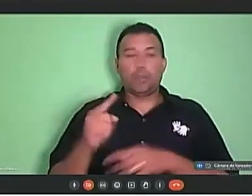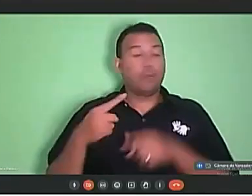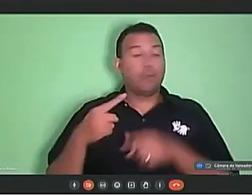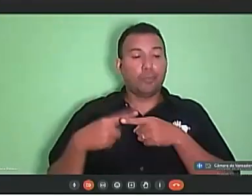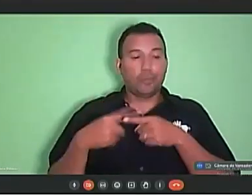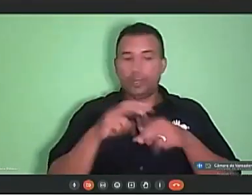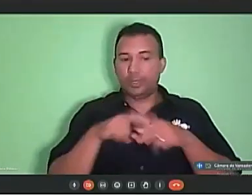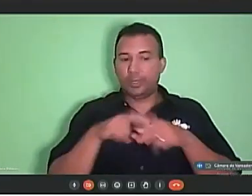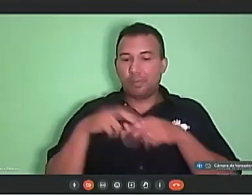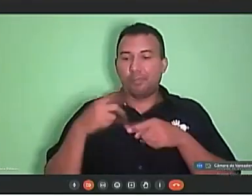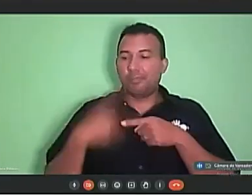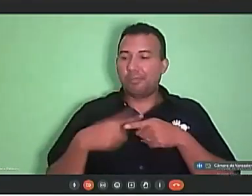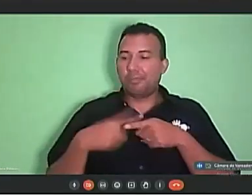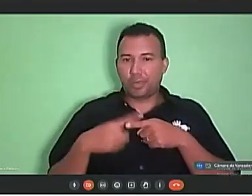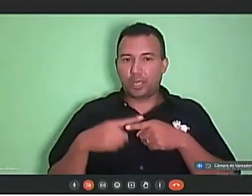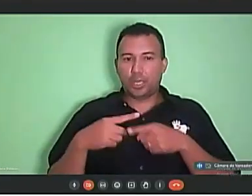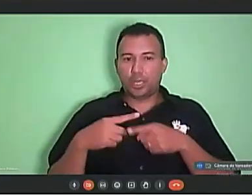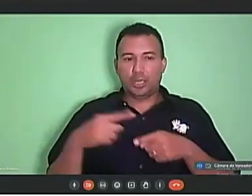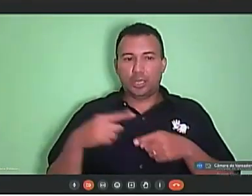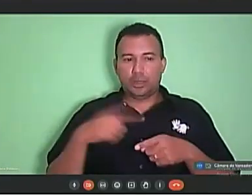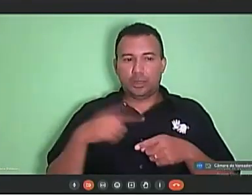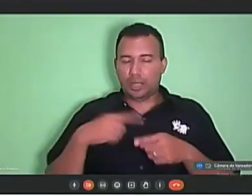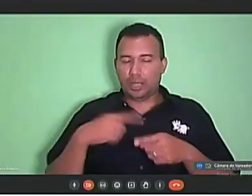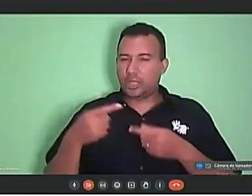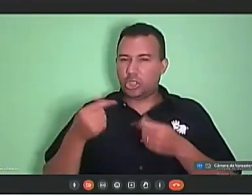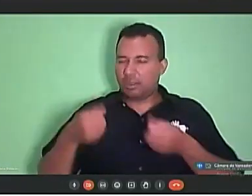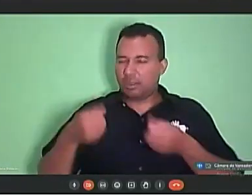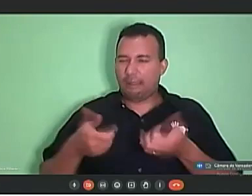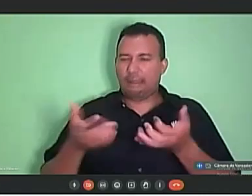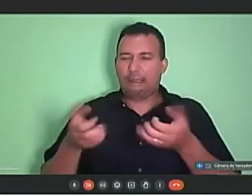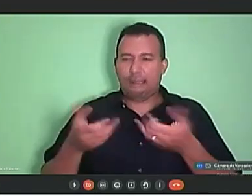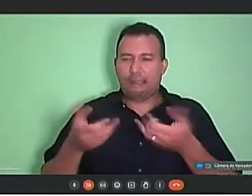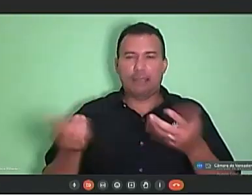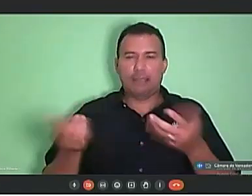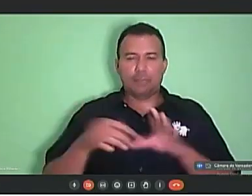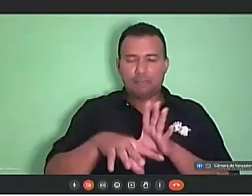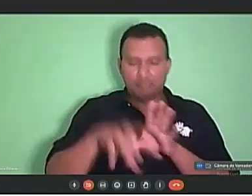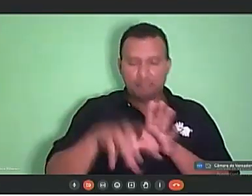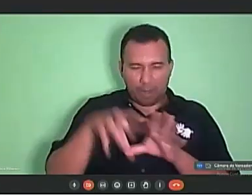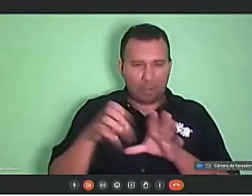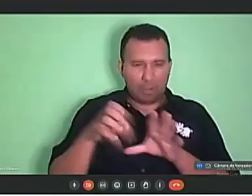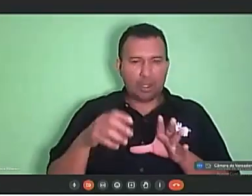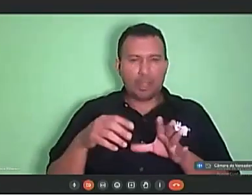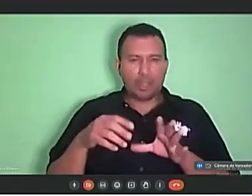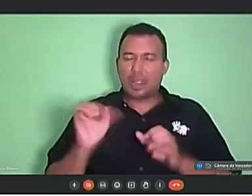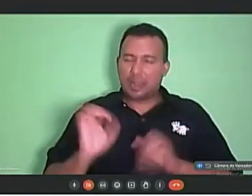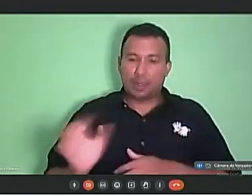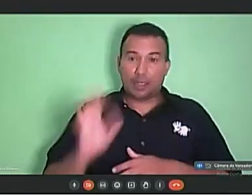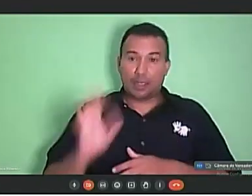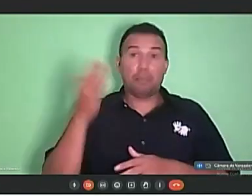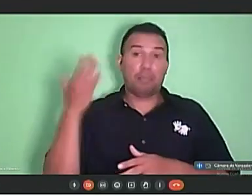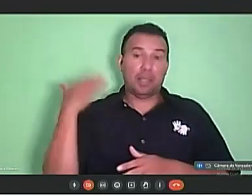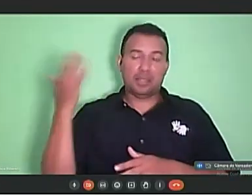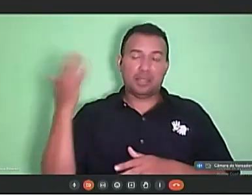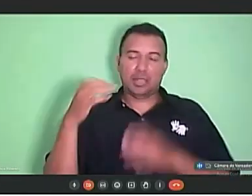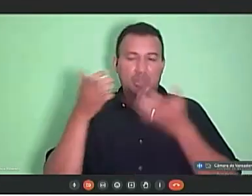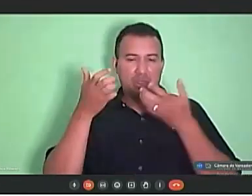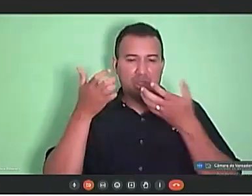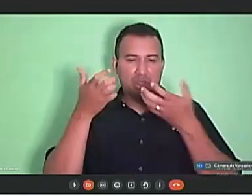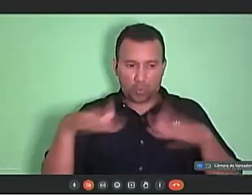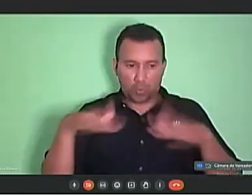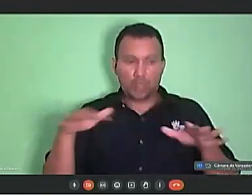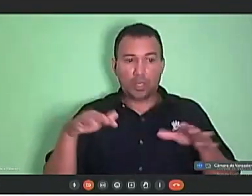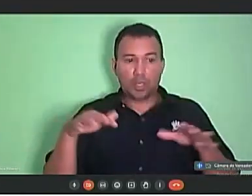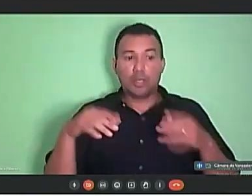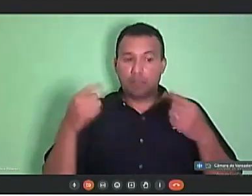caro de estruturas de bombeamento, válvulas, etc. Ele tem que ser construído com uma crista